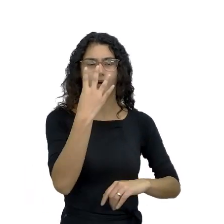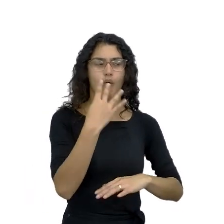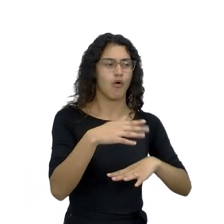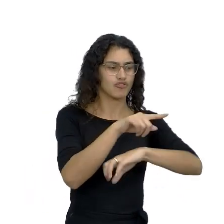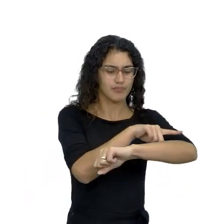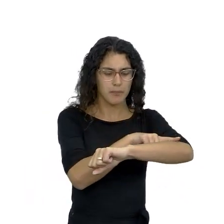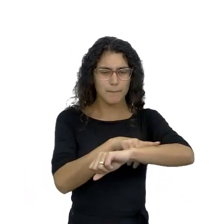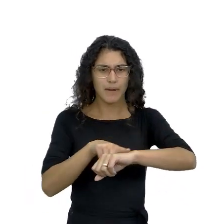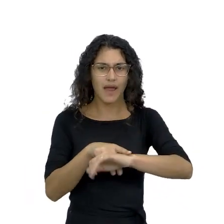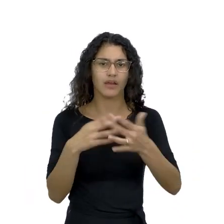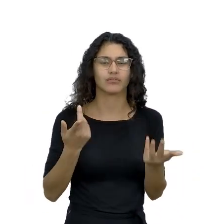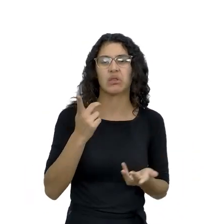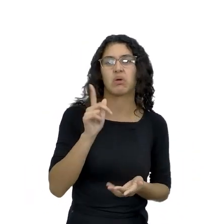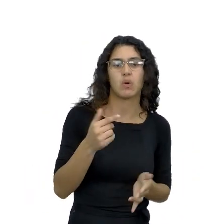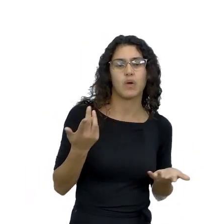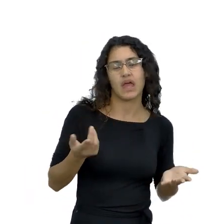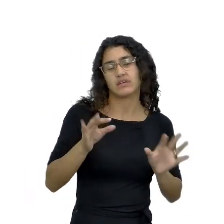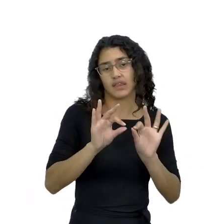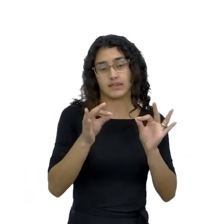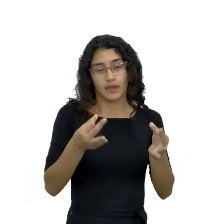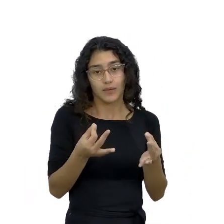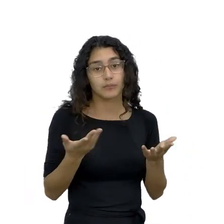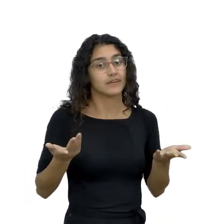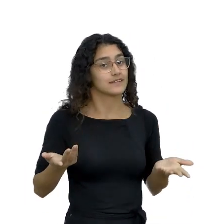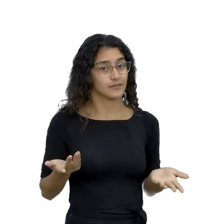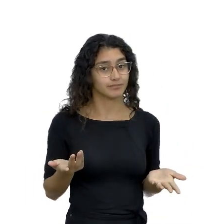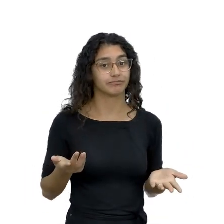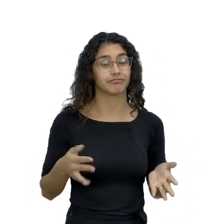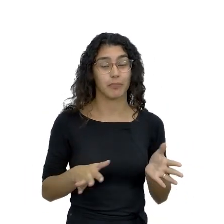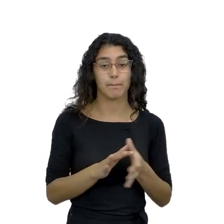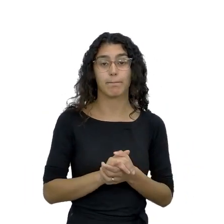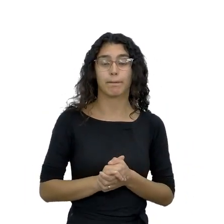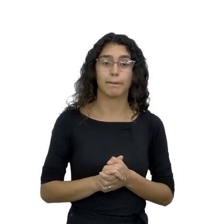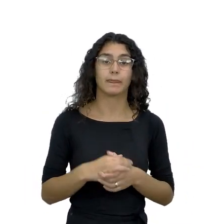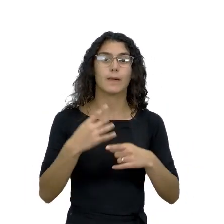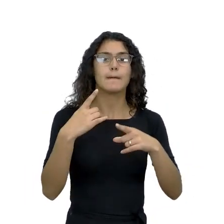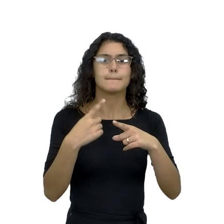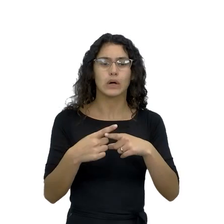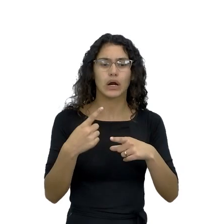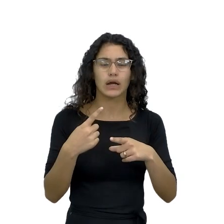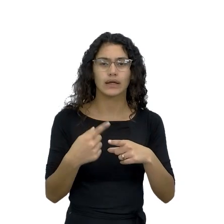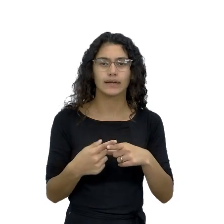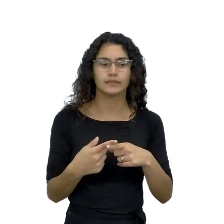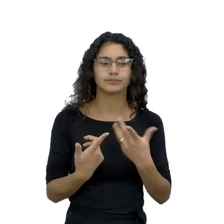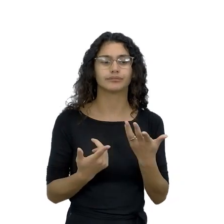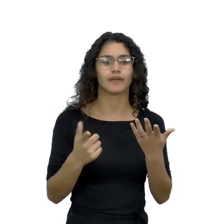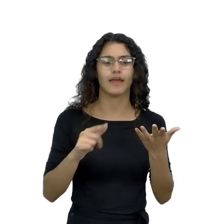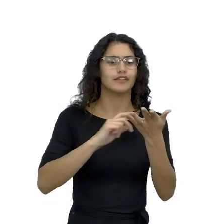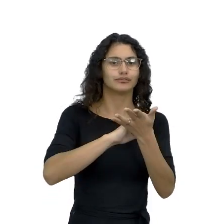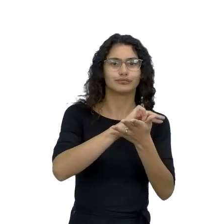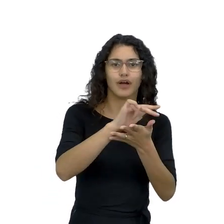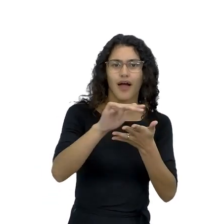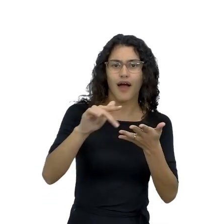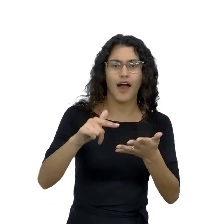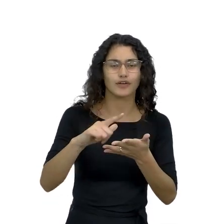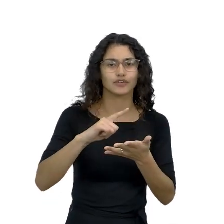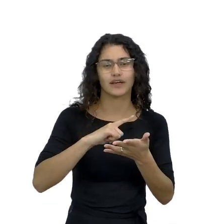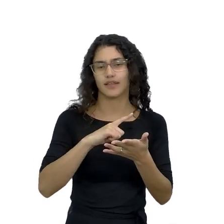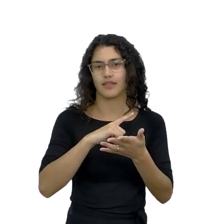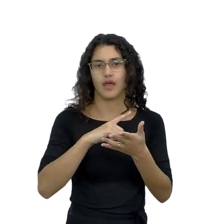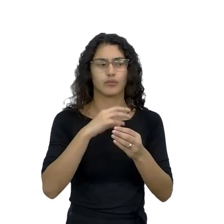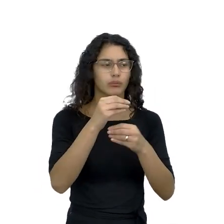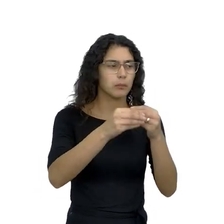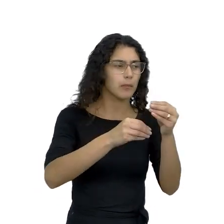pele, não é uma coisa simples, tá, gente? Porque são muitos genes